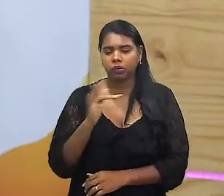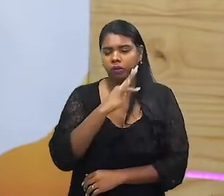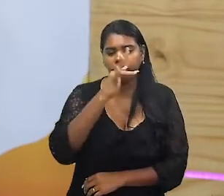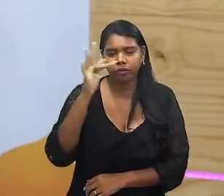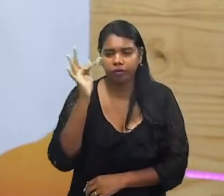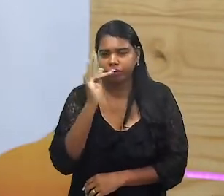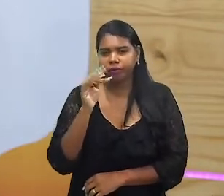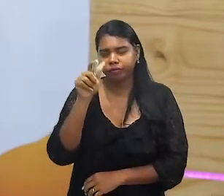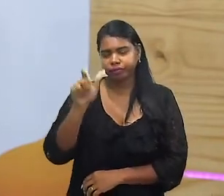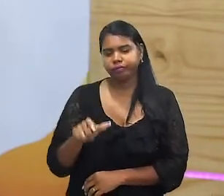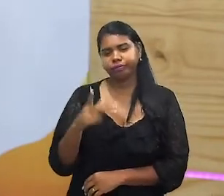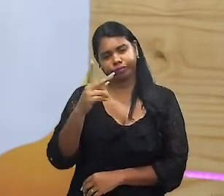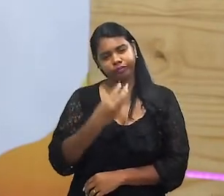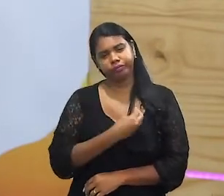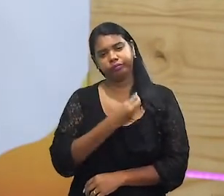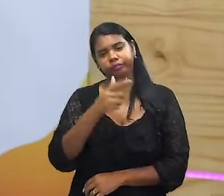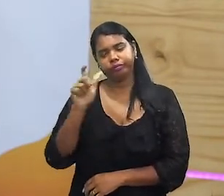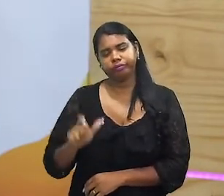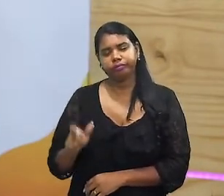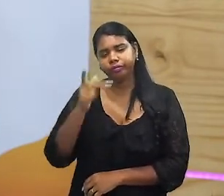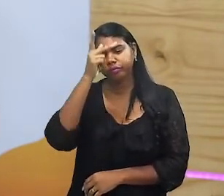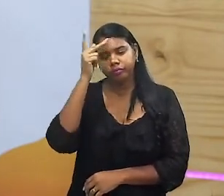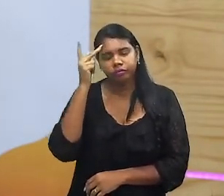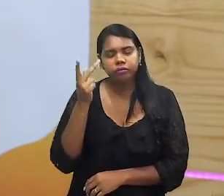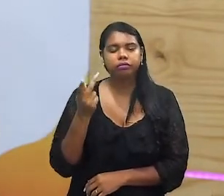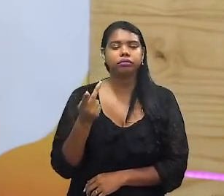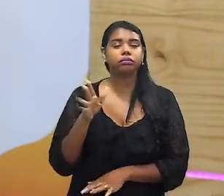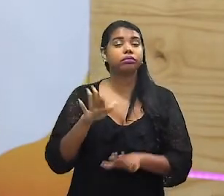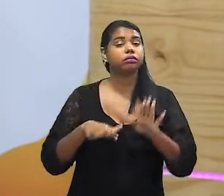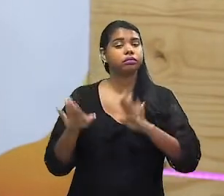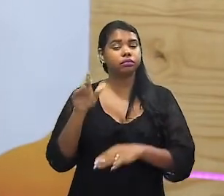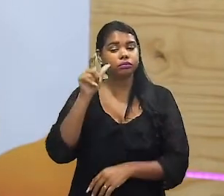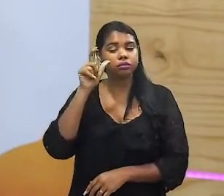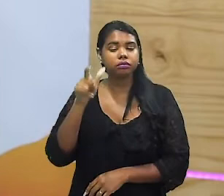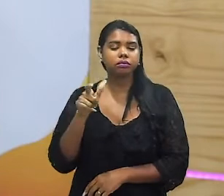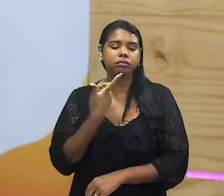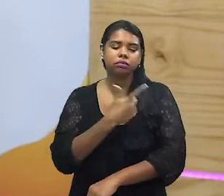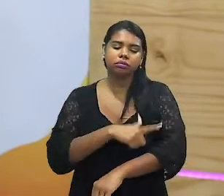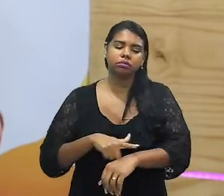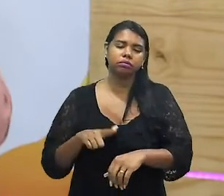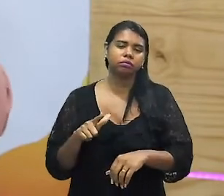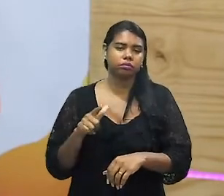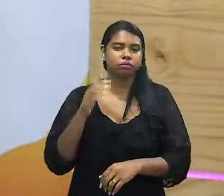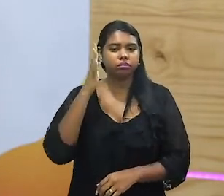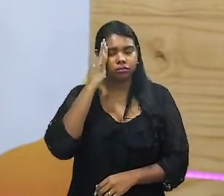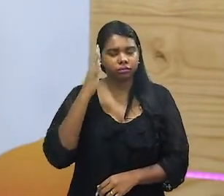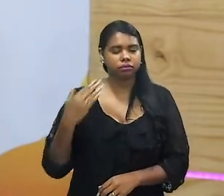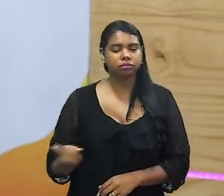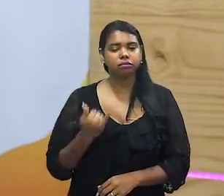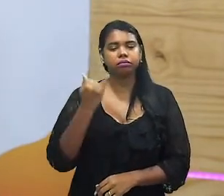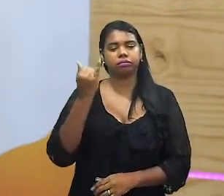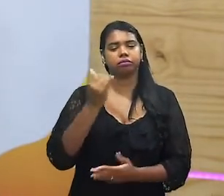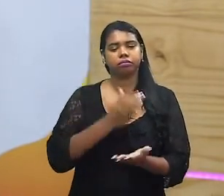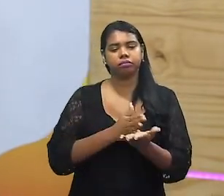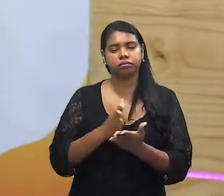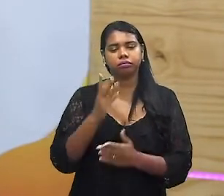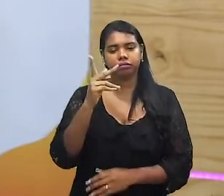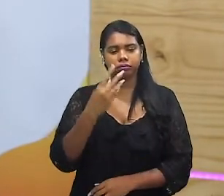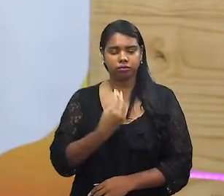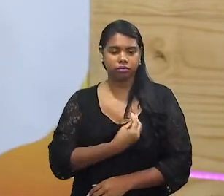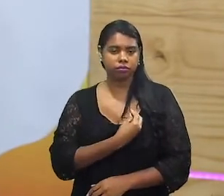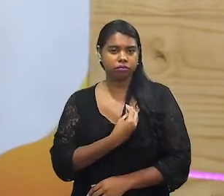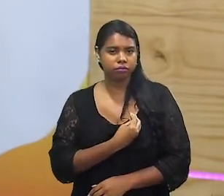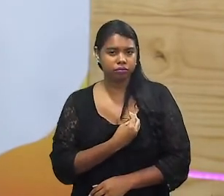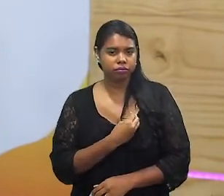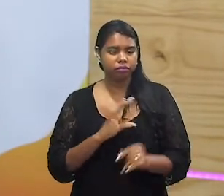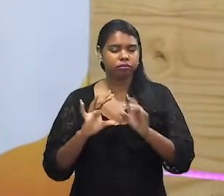está utilizando os nossos valores, os nossos interesses e as nossas prioridades para guiar essa construção,